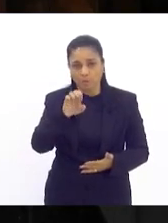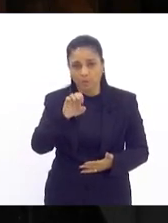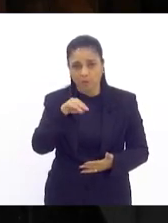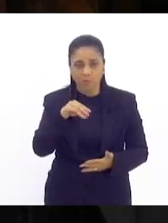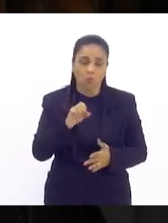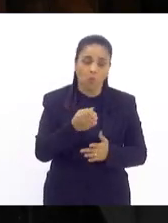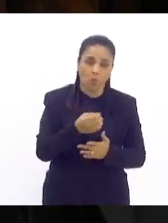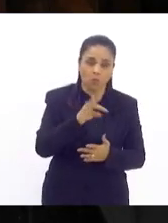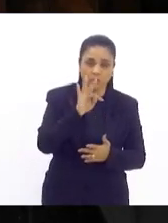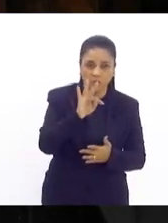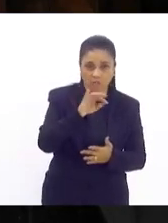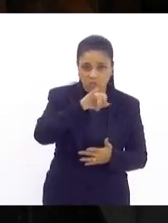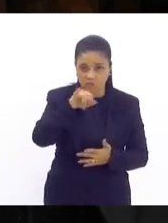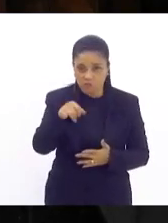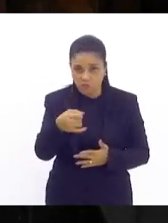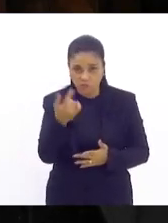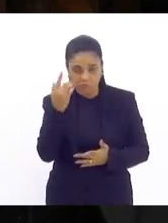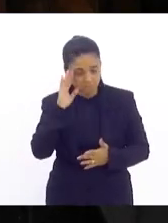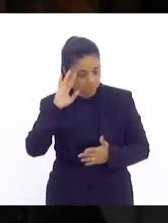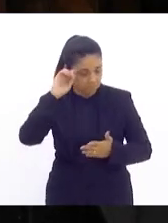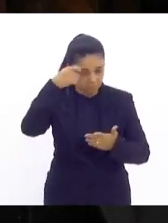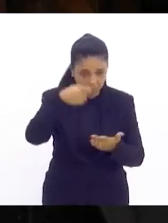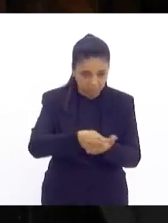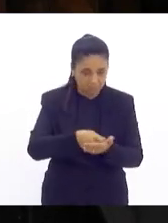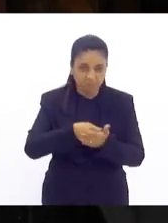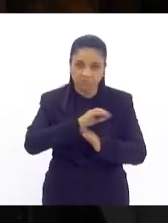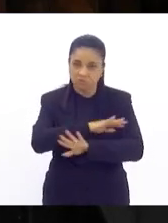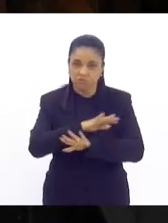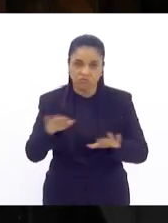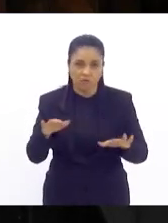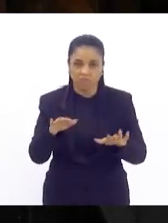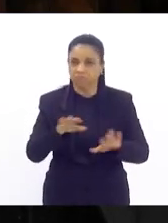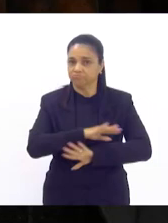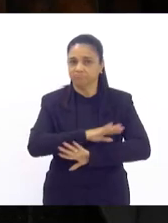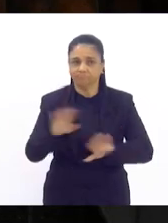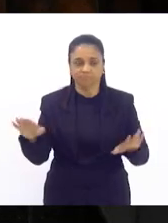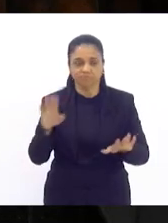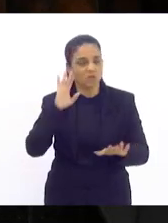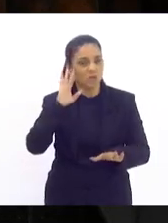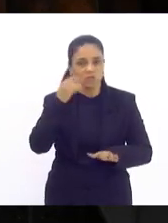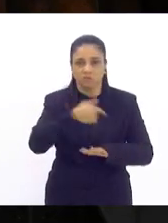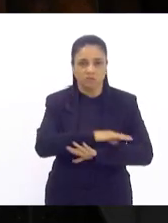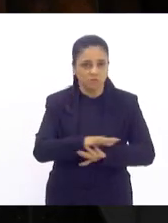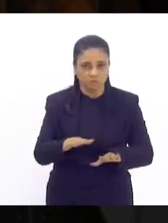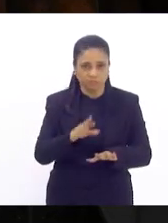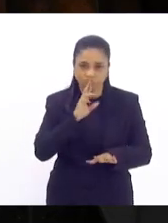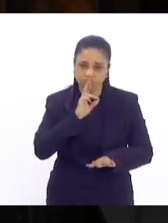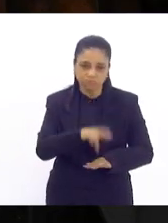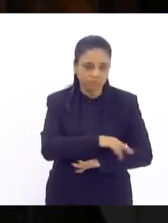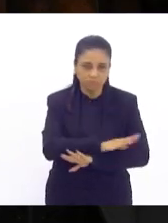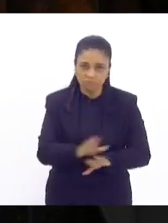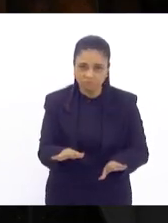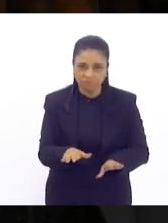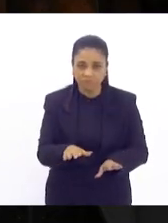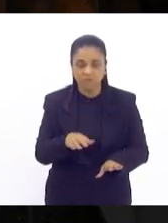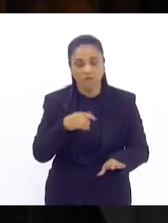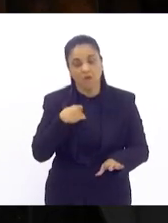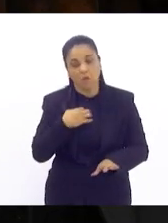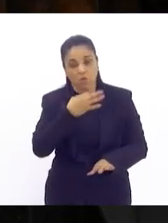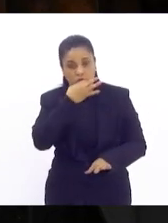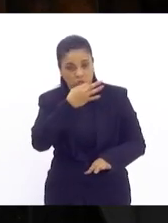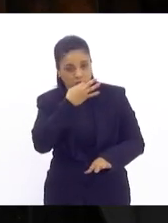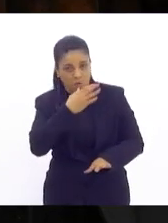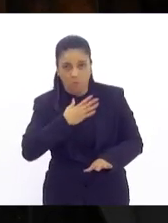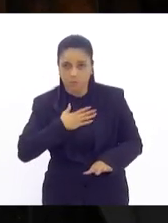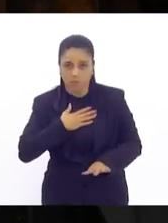decidido estar a questão tá pacificada o eu acho isso eu acho aquilo